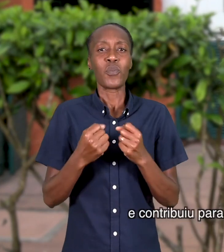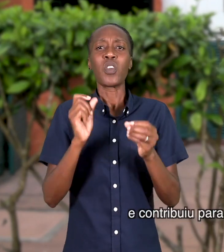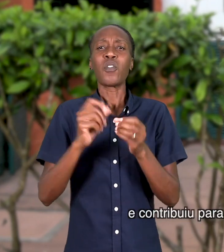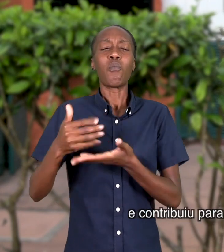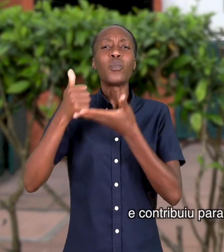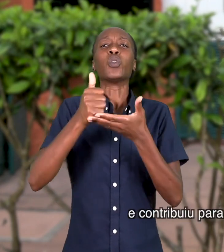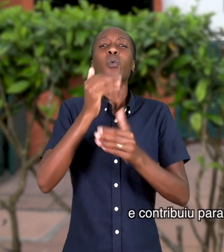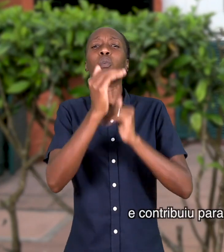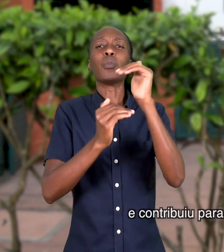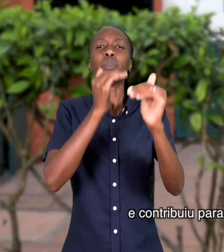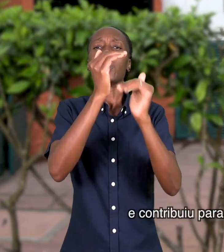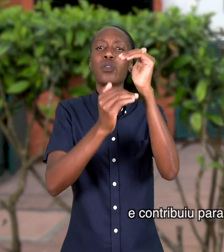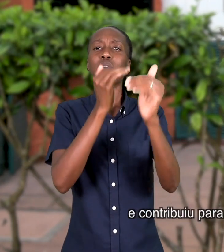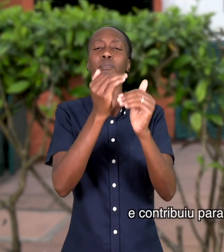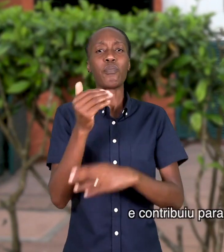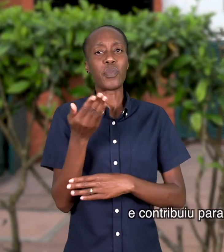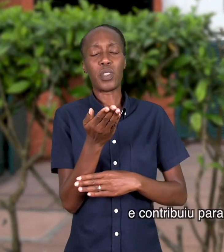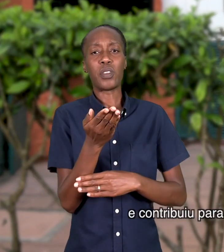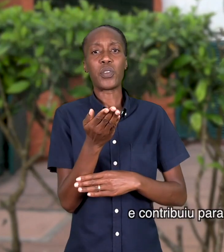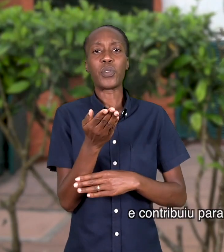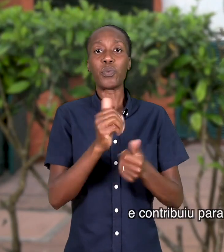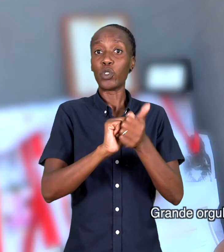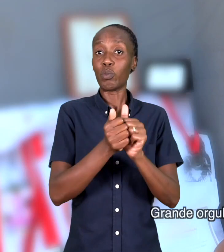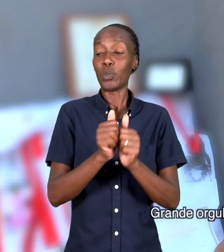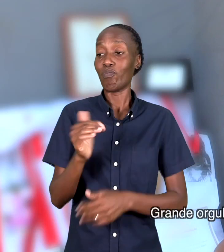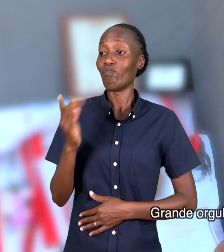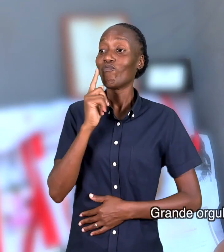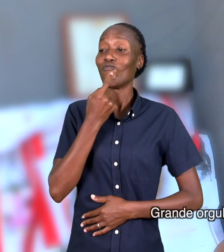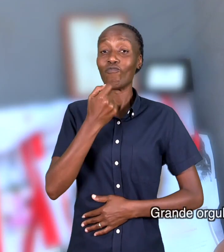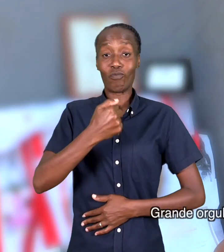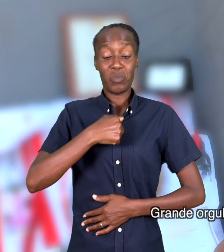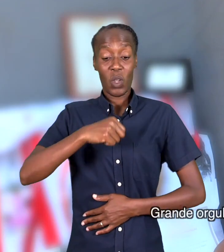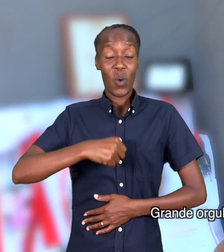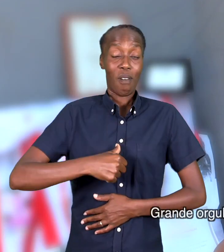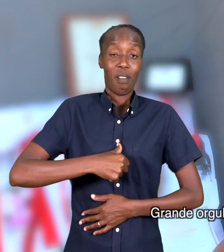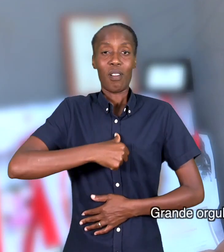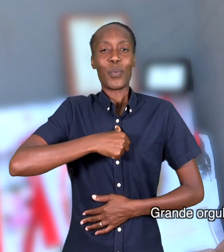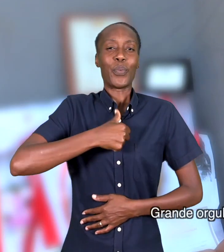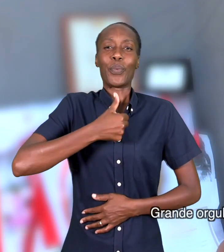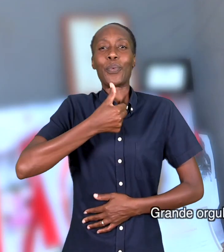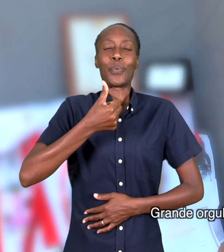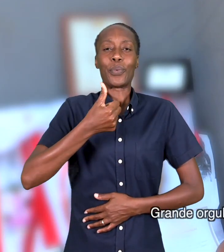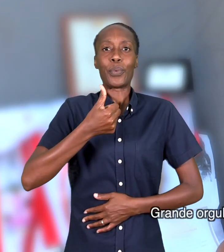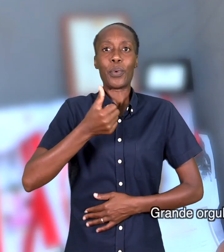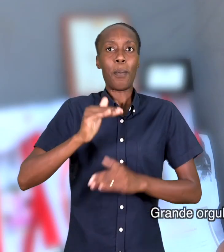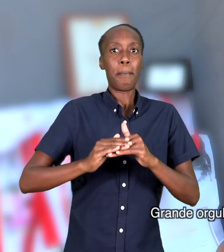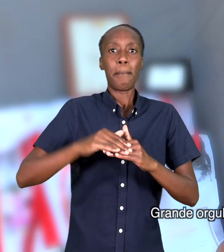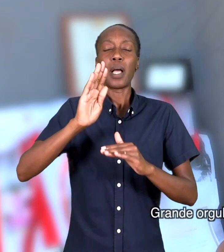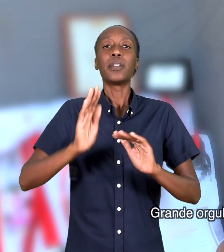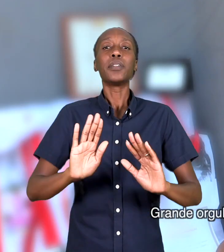contribuiu para o desenvolvimento desta modalidade. Grande orgulho. Grande orgulho.